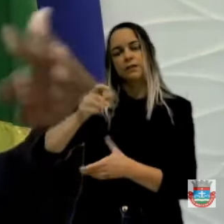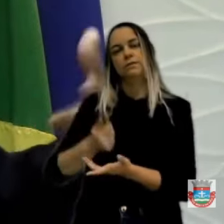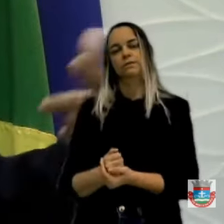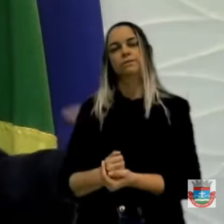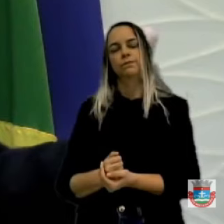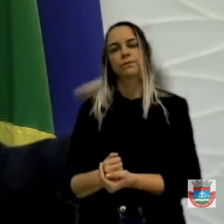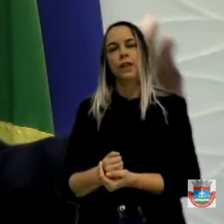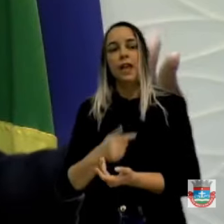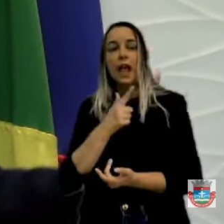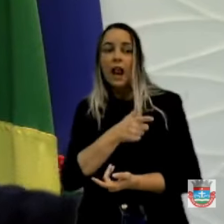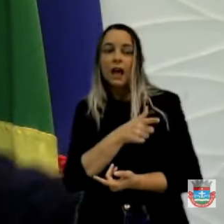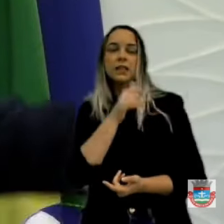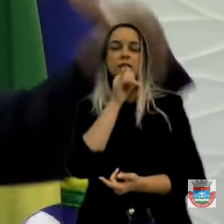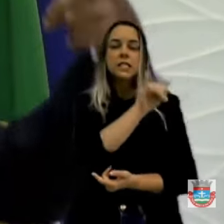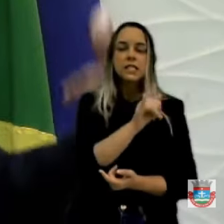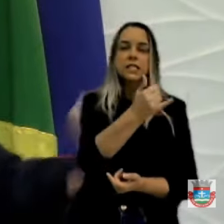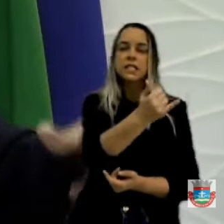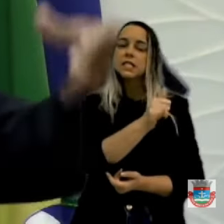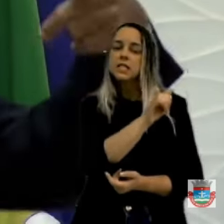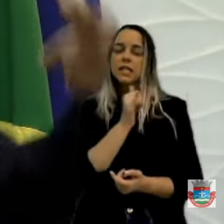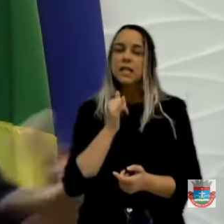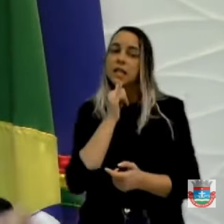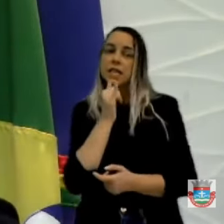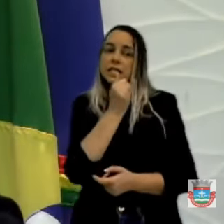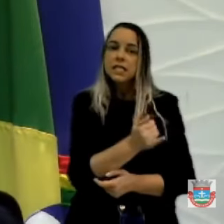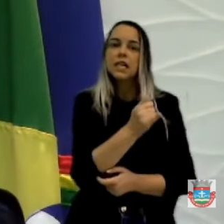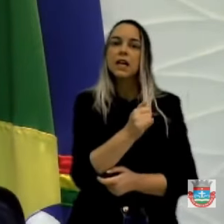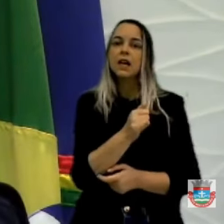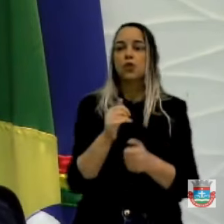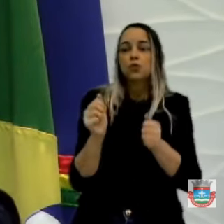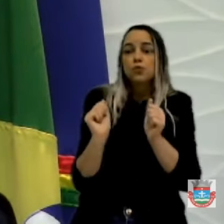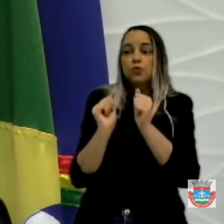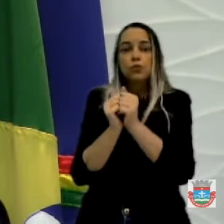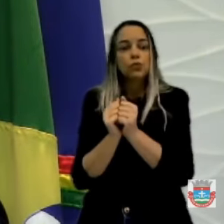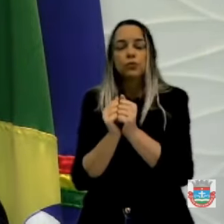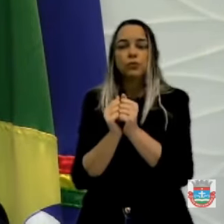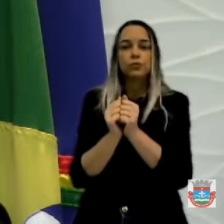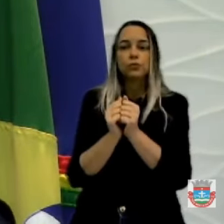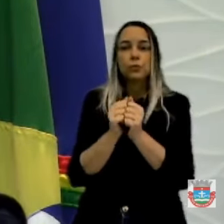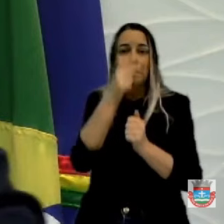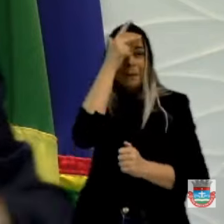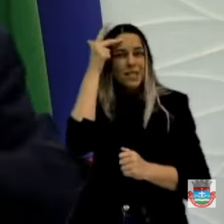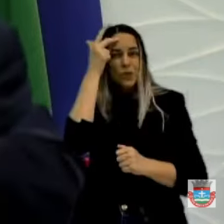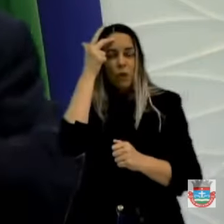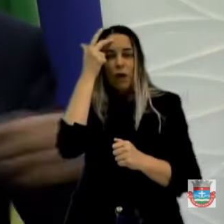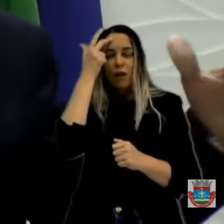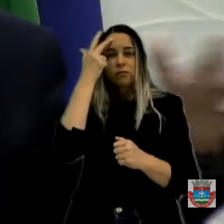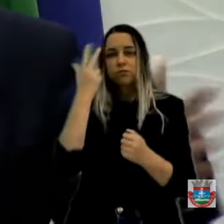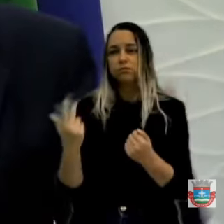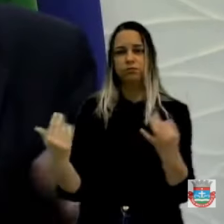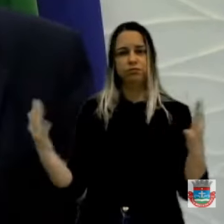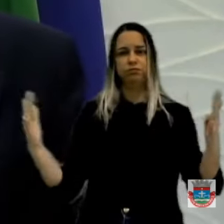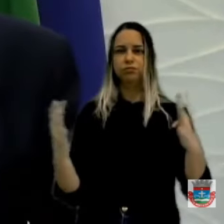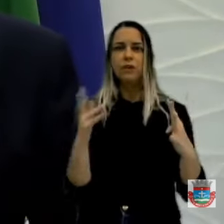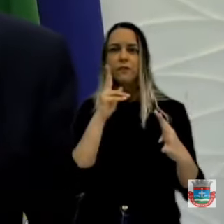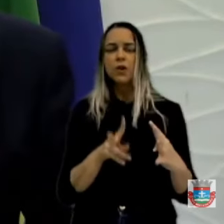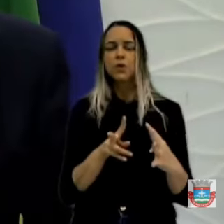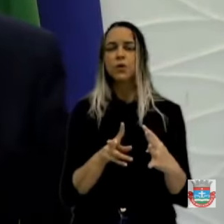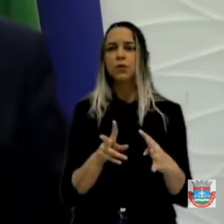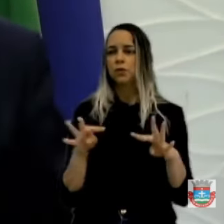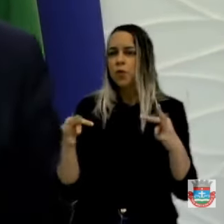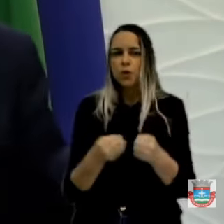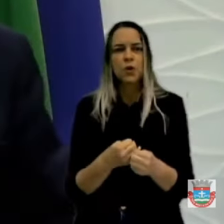disse isso na vista do governador, da governadora, da deputada e de todo mundo. Então aquilo ali sacramentou tudo para mim.